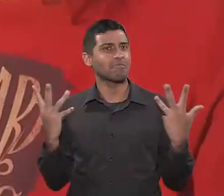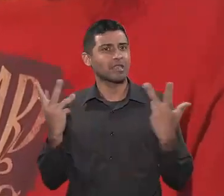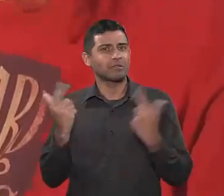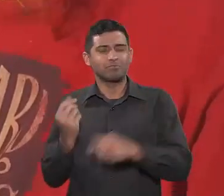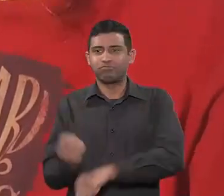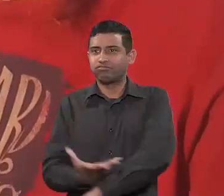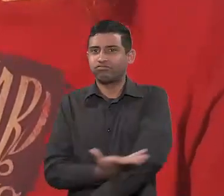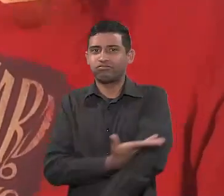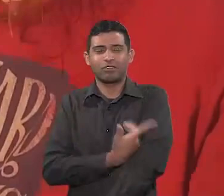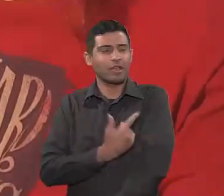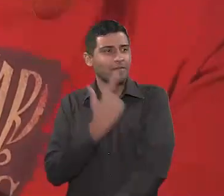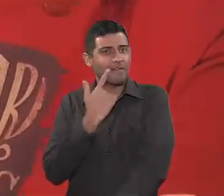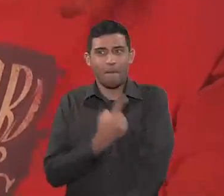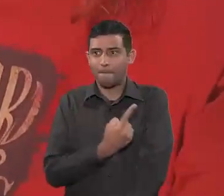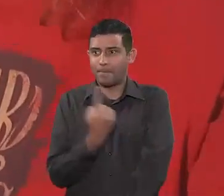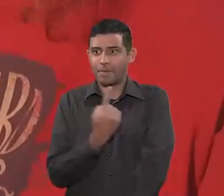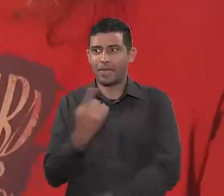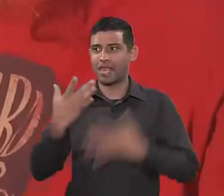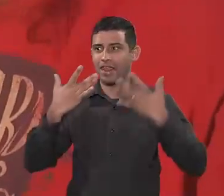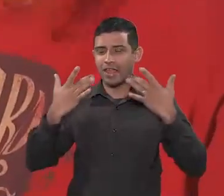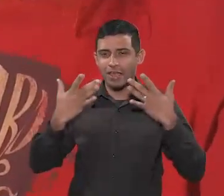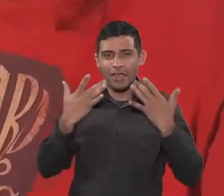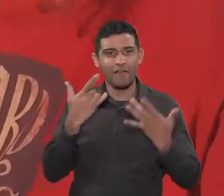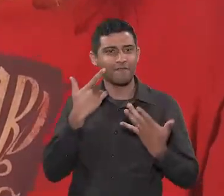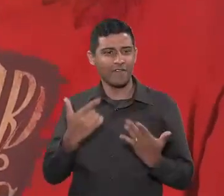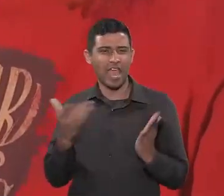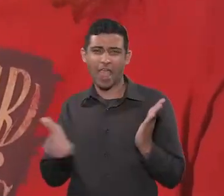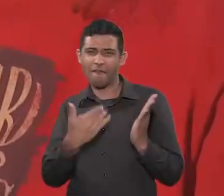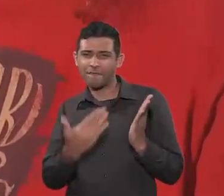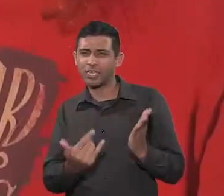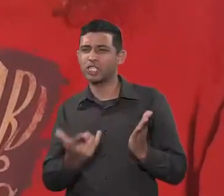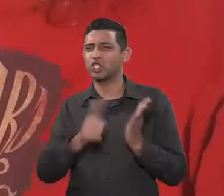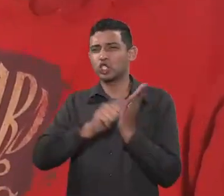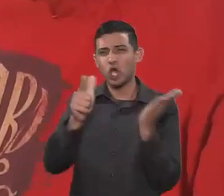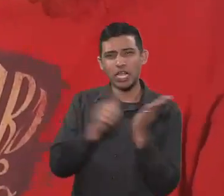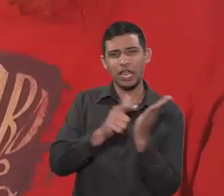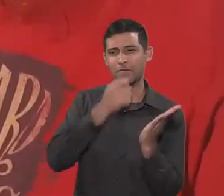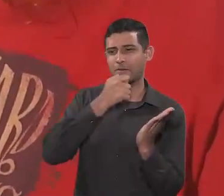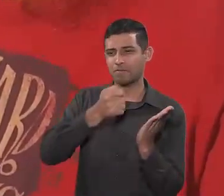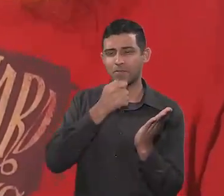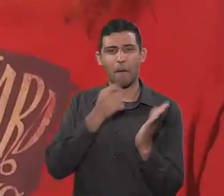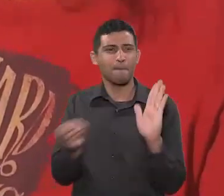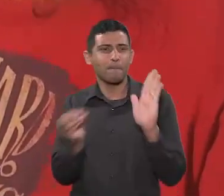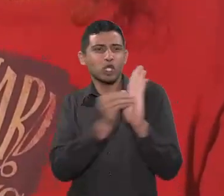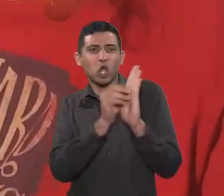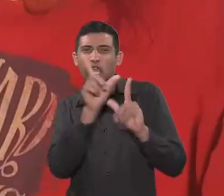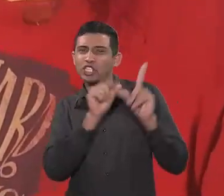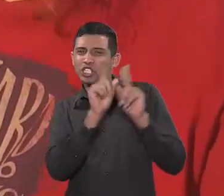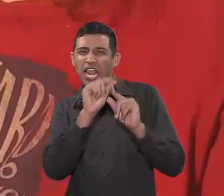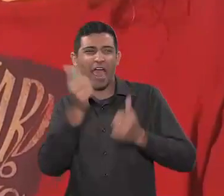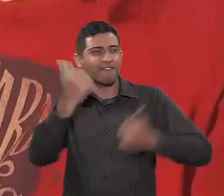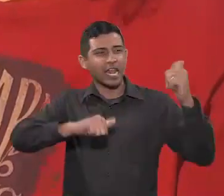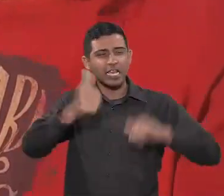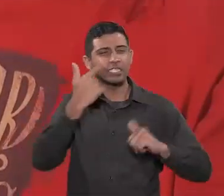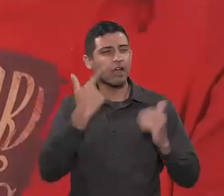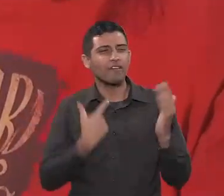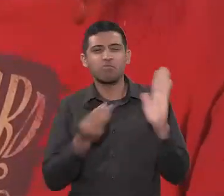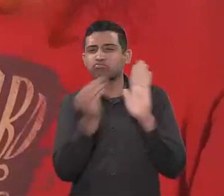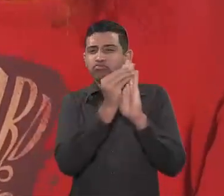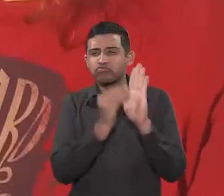que após a primeira apresentação, os jornais e as revistas deram 4 estrelas, 5 estrelas na crítica, dizendo que